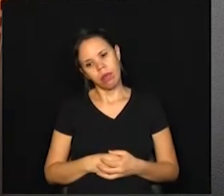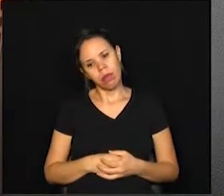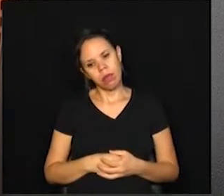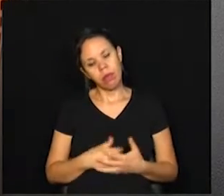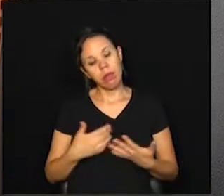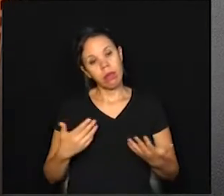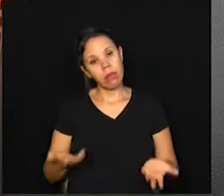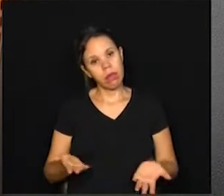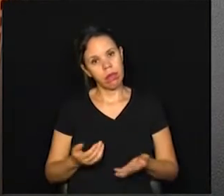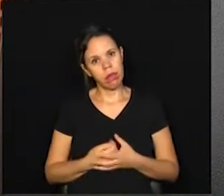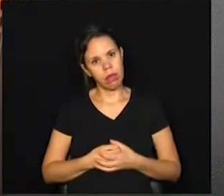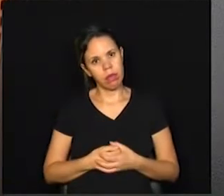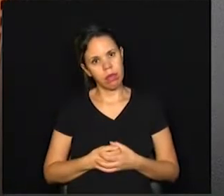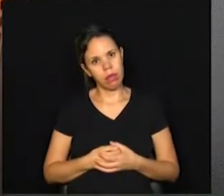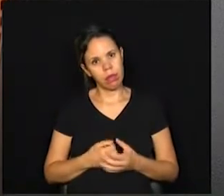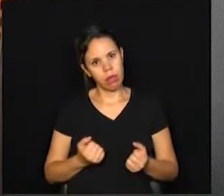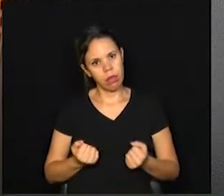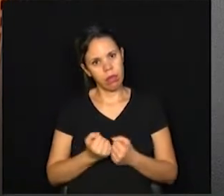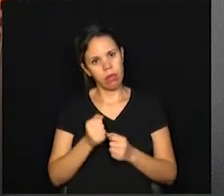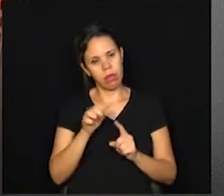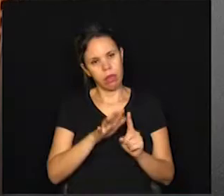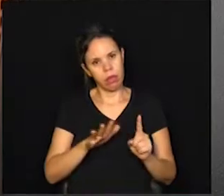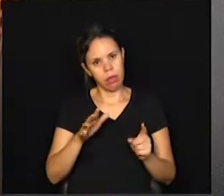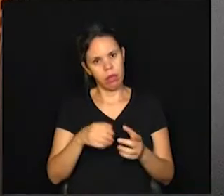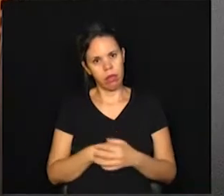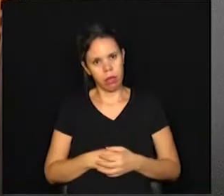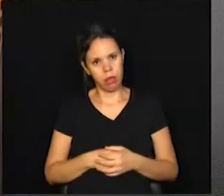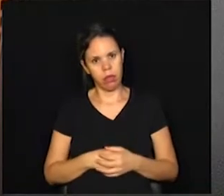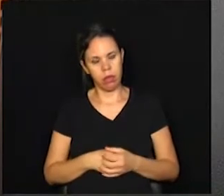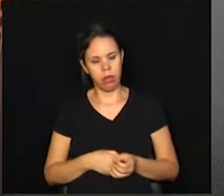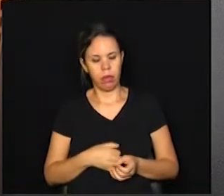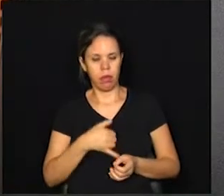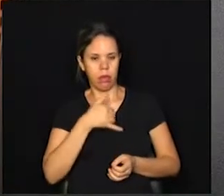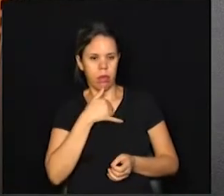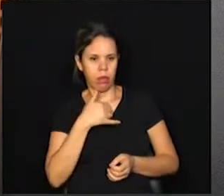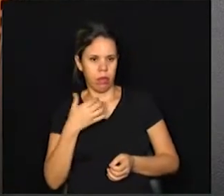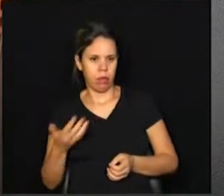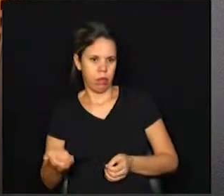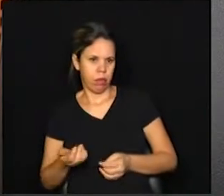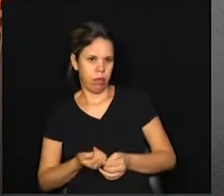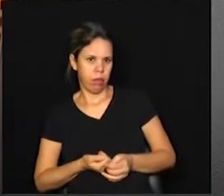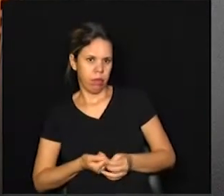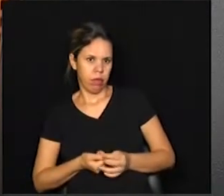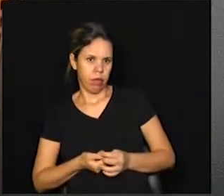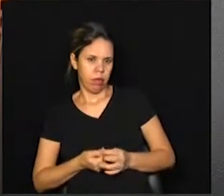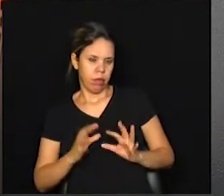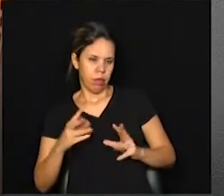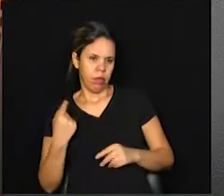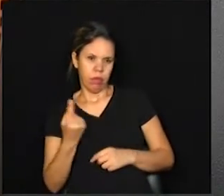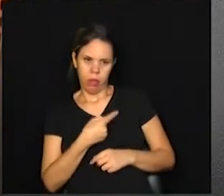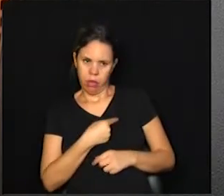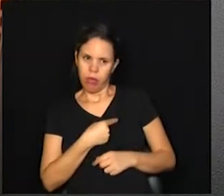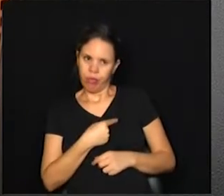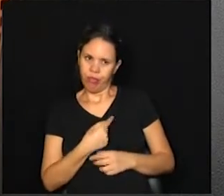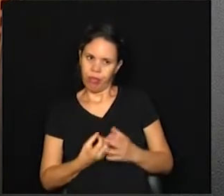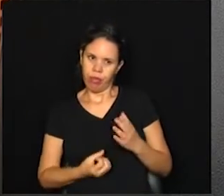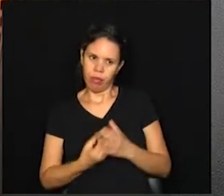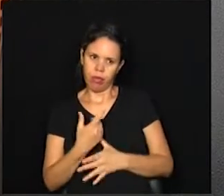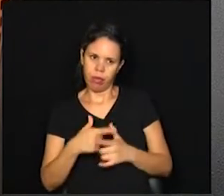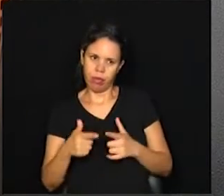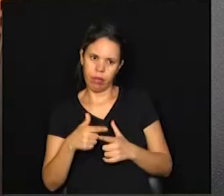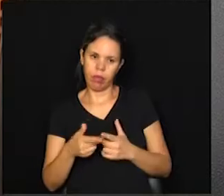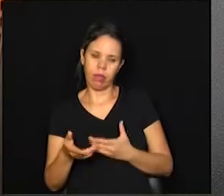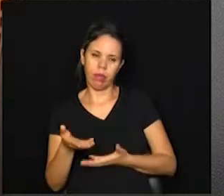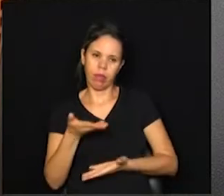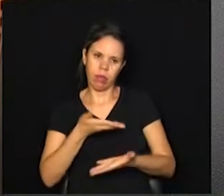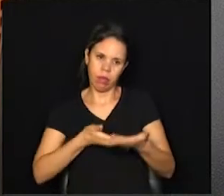correta e que vai contribuir com a sociedade. Infelizmente, todos nós estamos sujeitos a